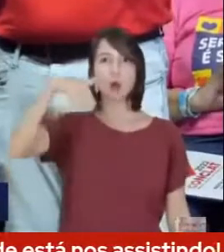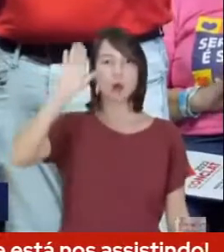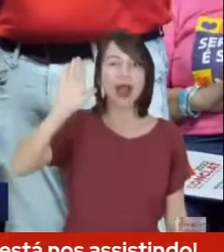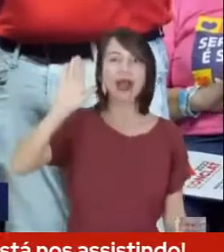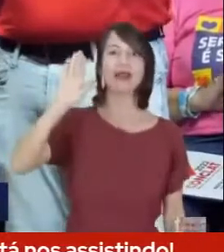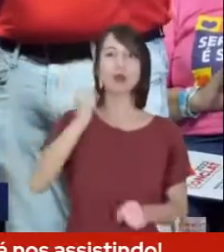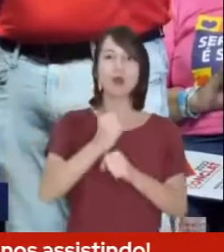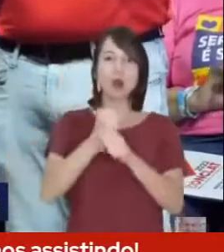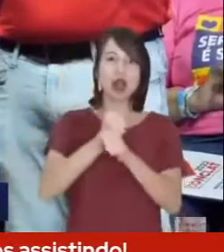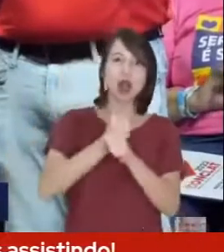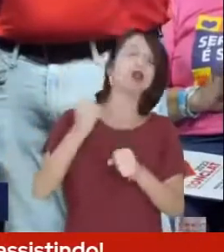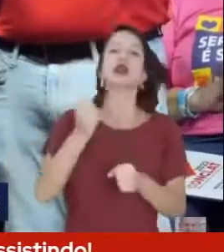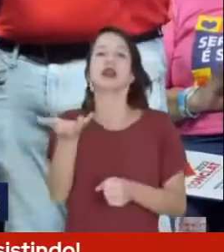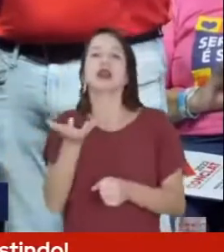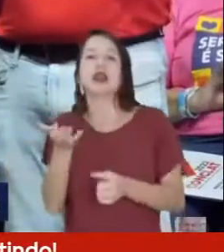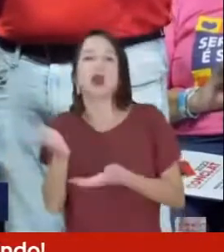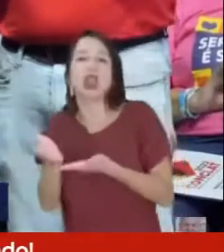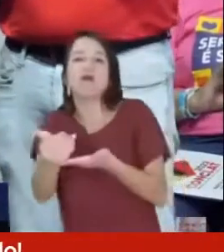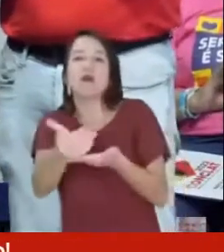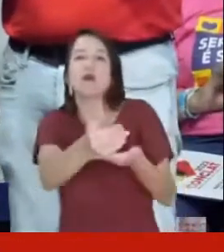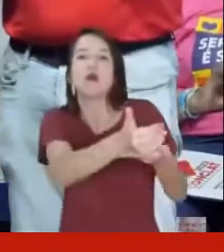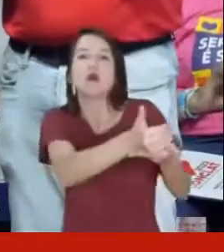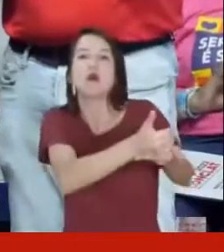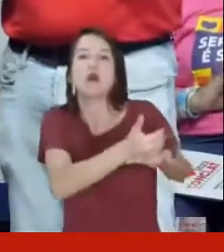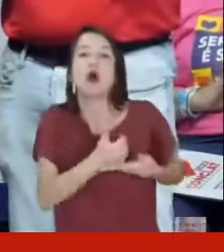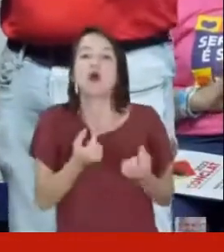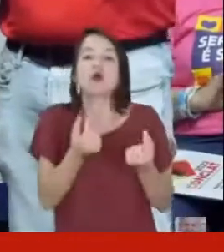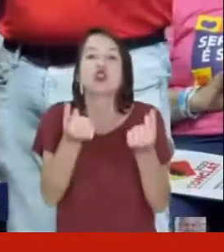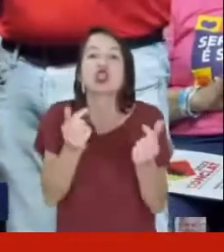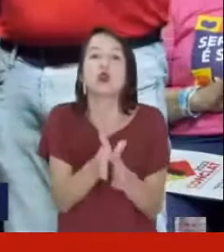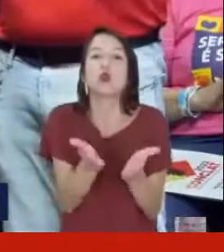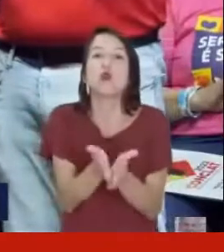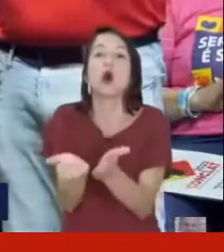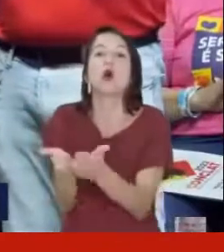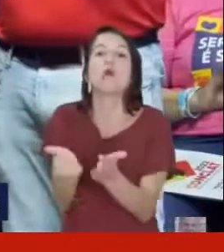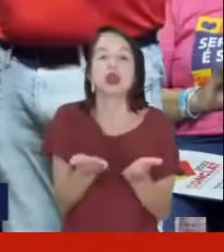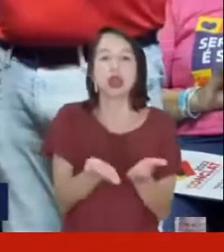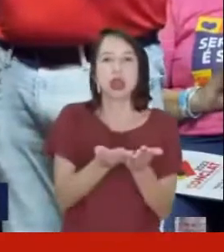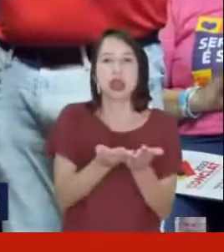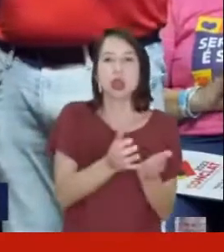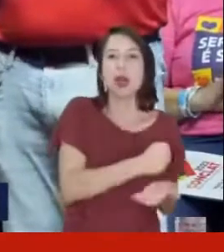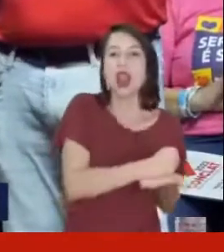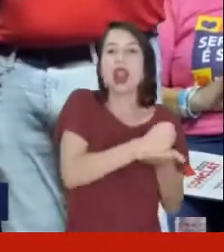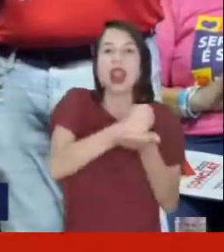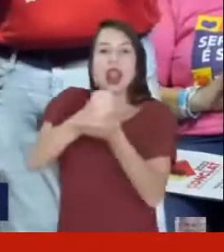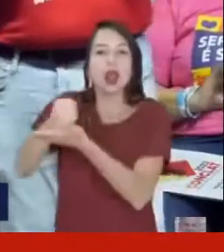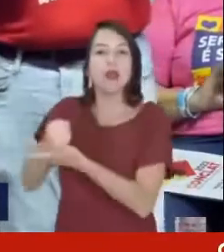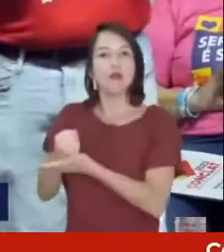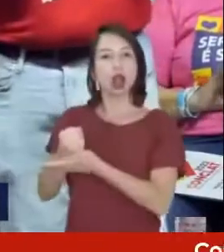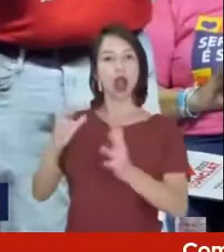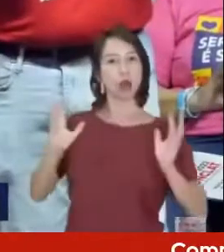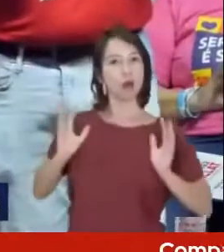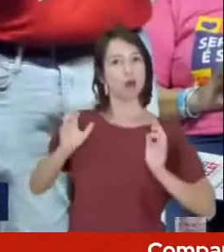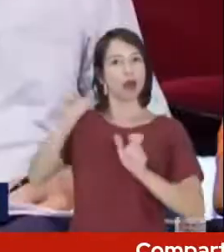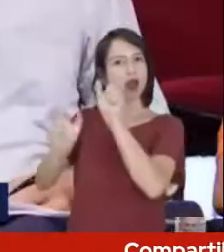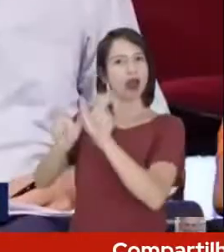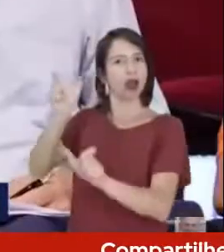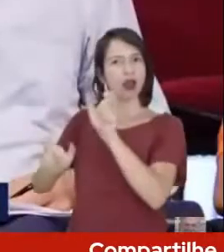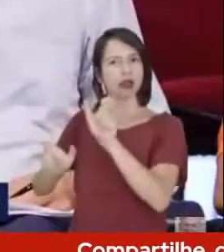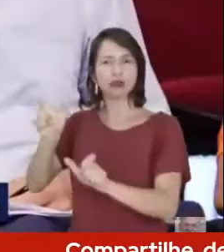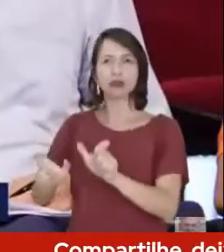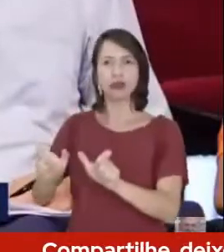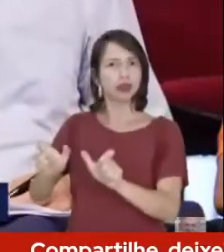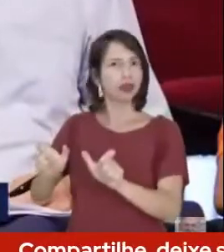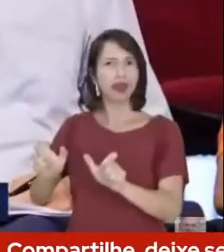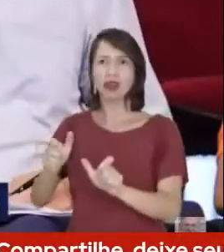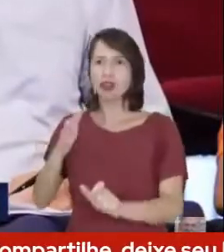e levar para o rico. Então, isso não tem cabimento. A gente precisa, presidente Lula, e no seu governo nós tínhamos diálogo,